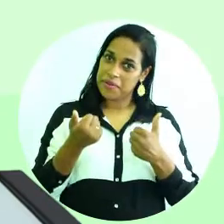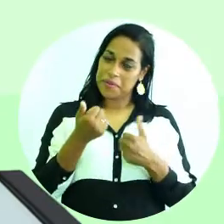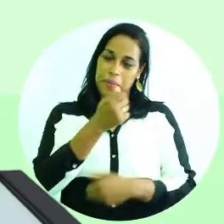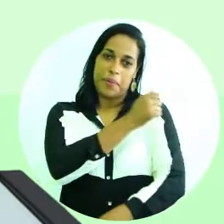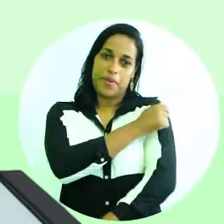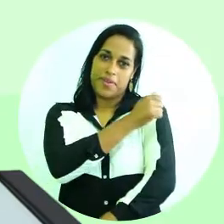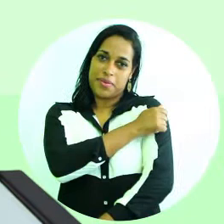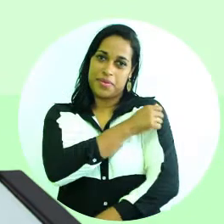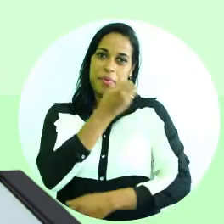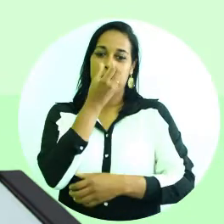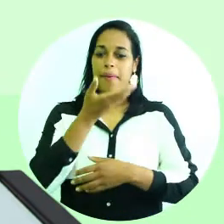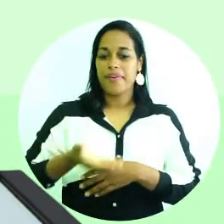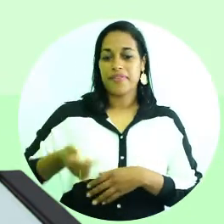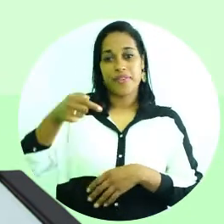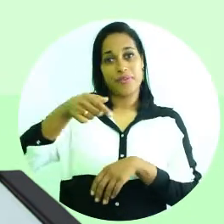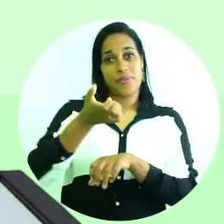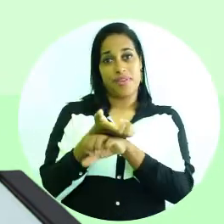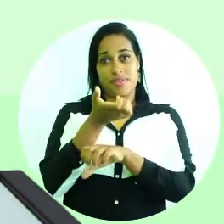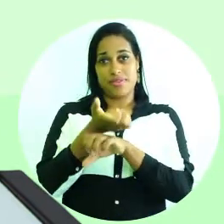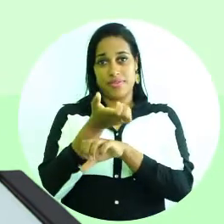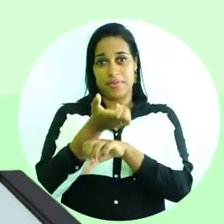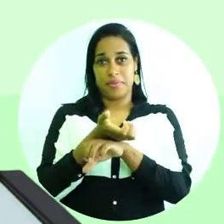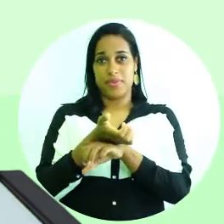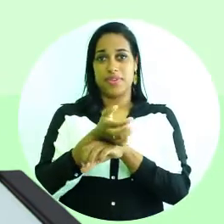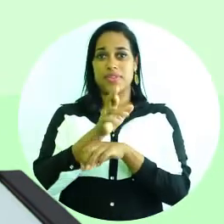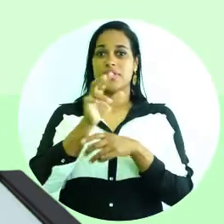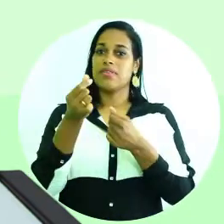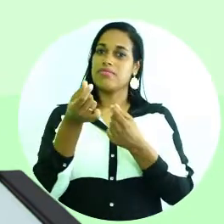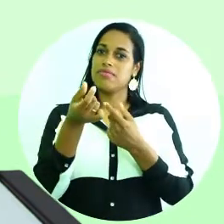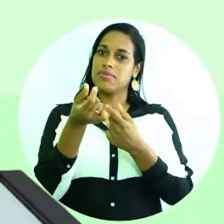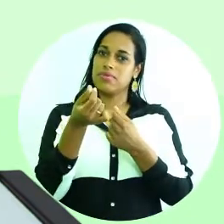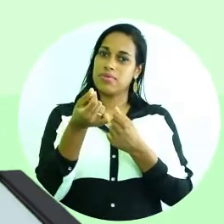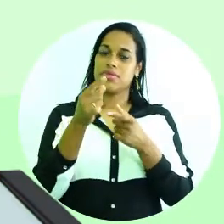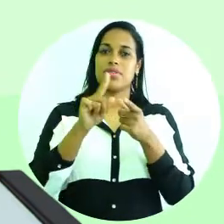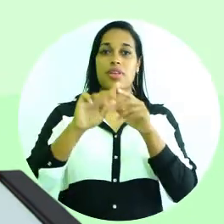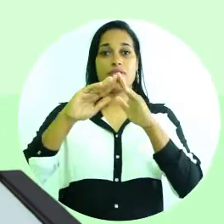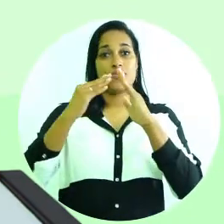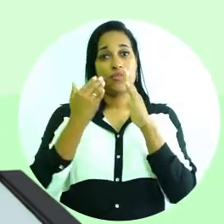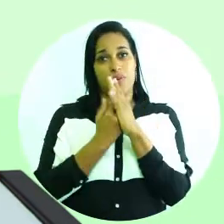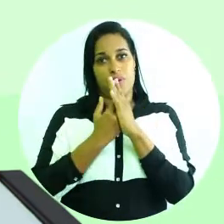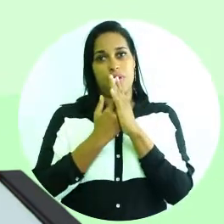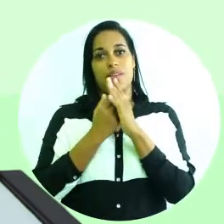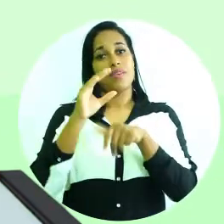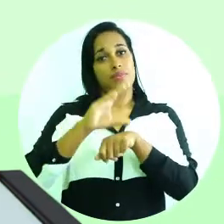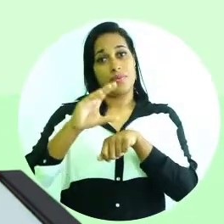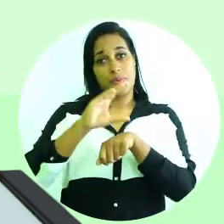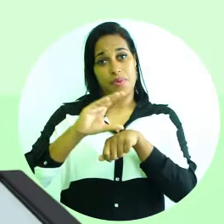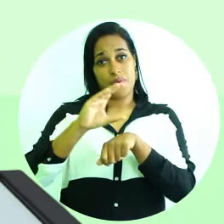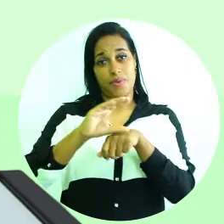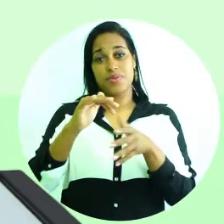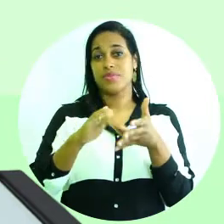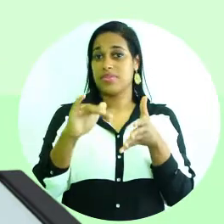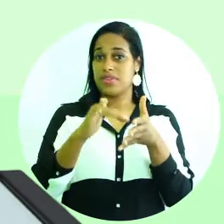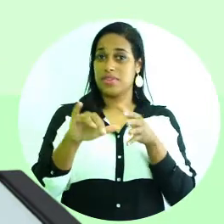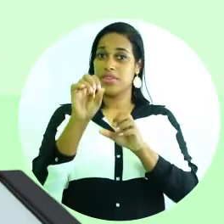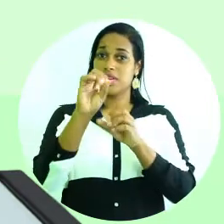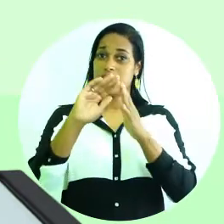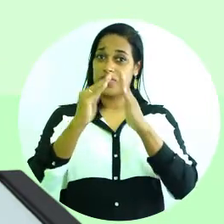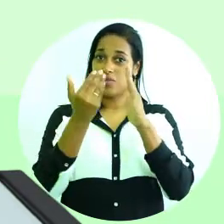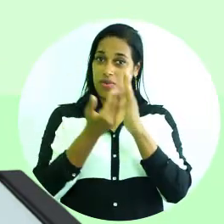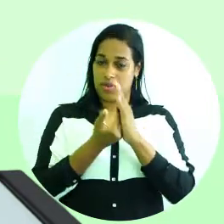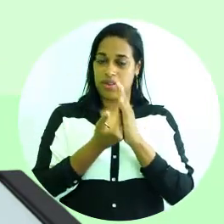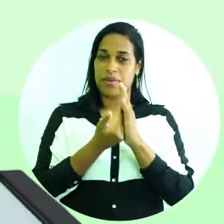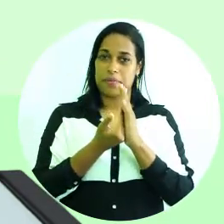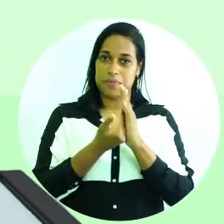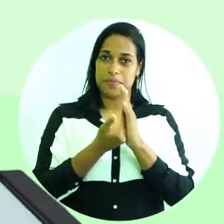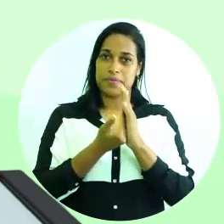Caros estudantes, seja bem-vindo à disciplina de recursos financeiros na escola, no curso de